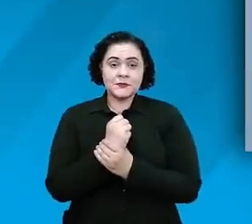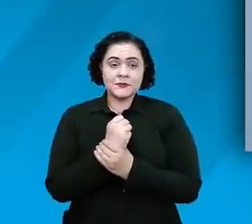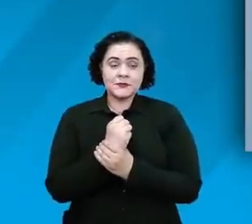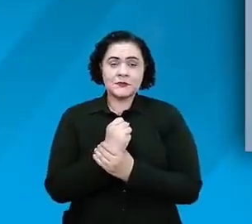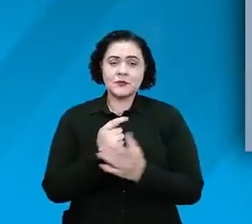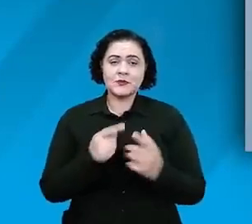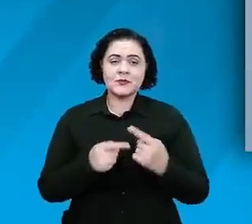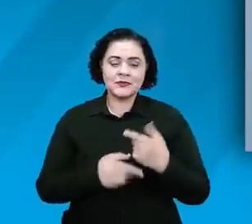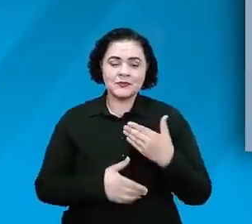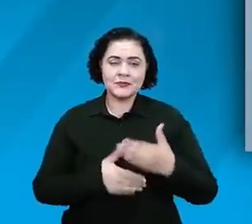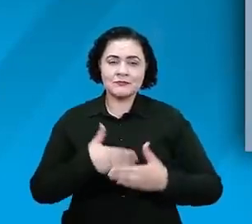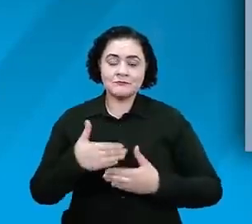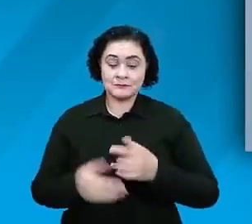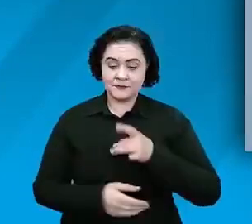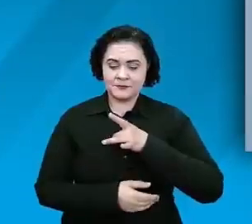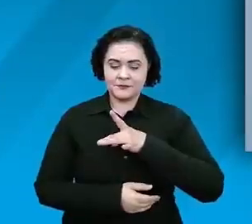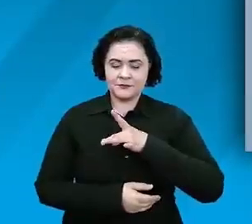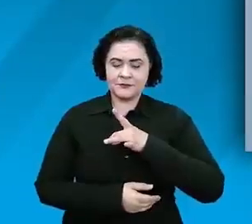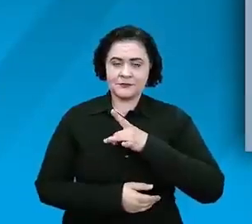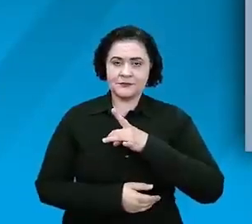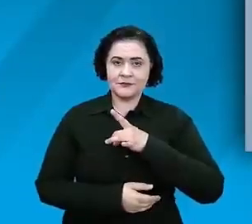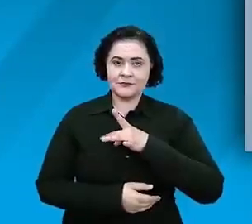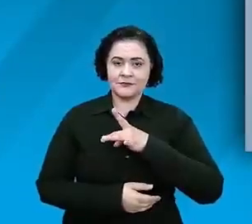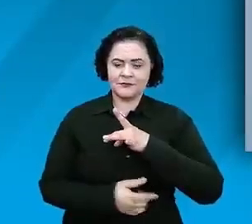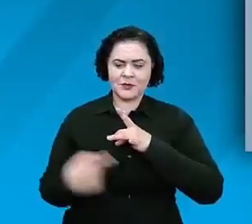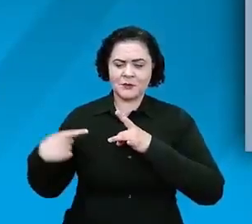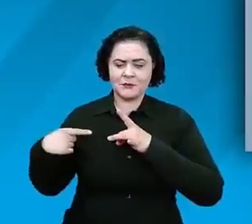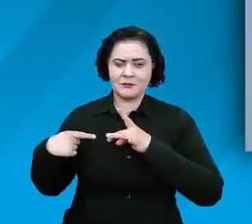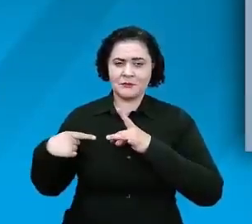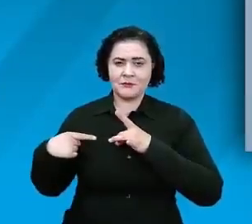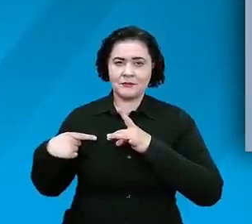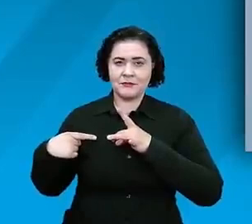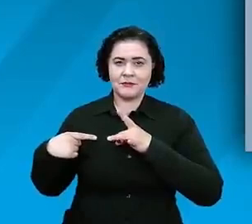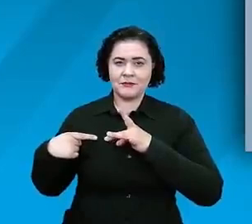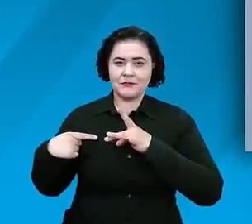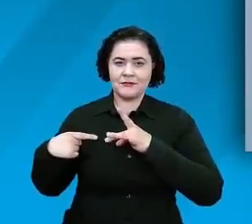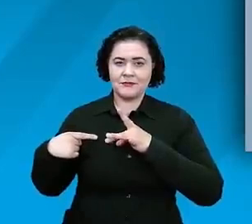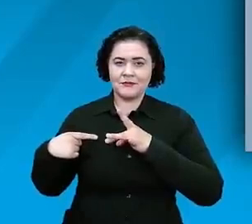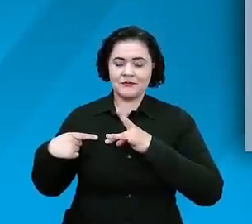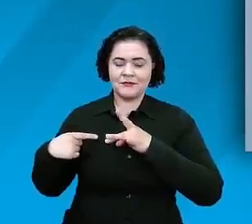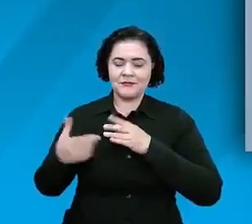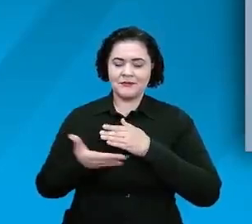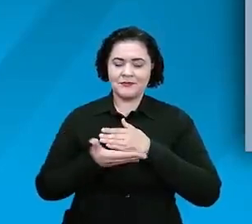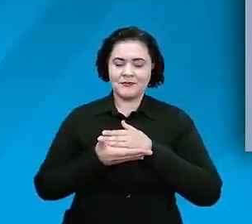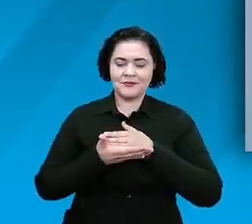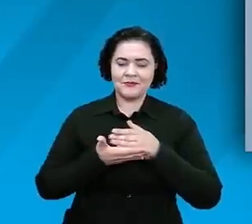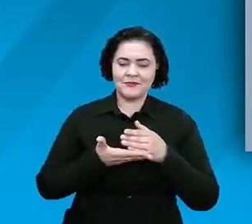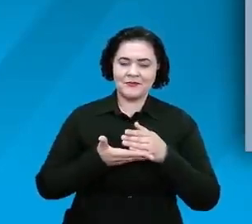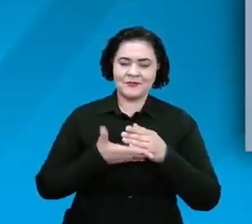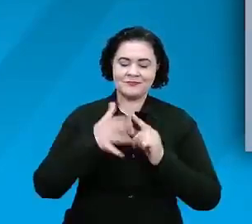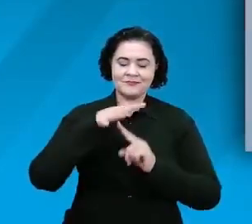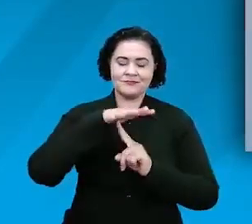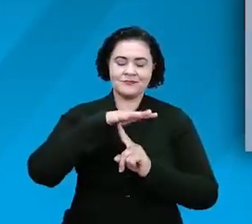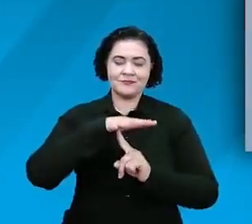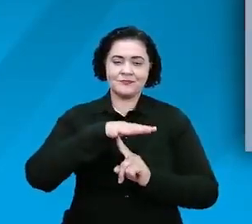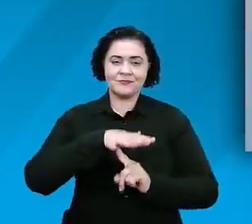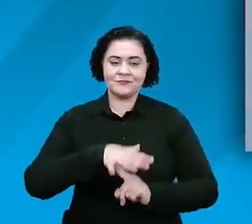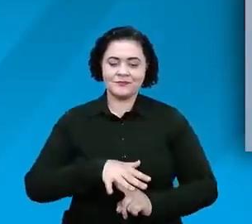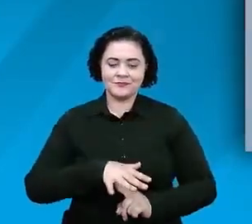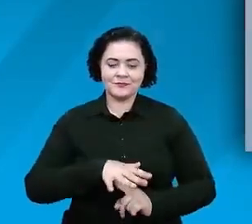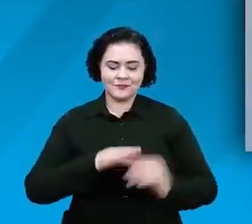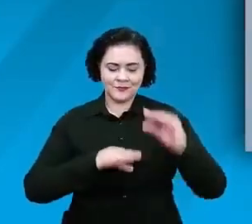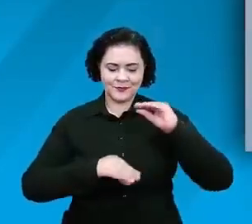inseguros, desenvolvemos um medo. E o medo nos joga na depressão. A